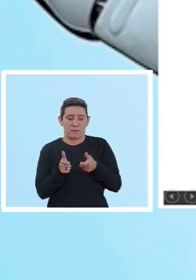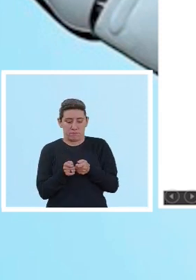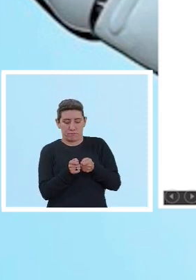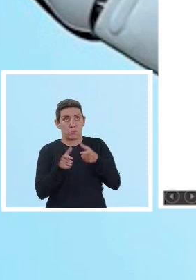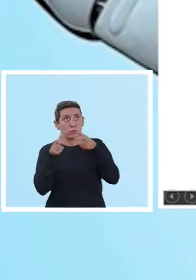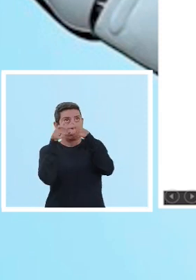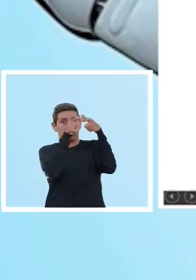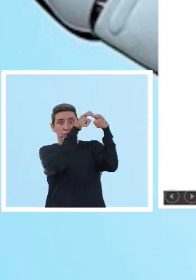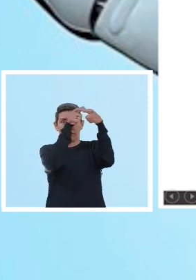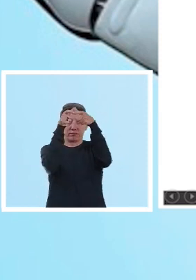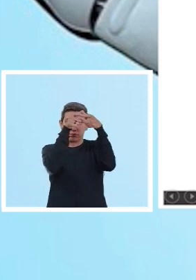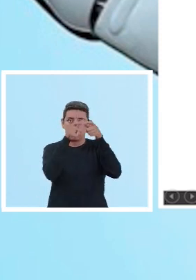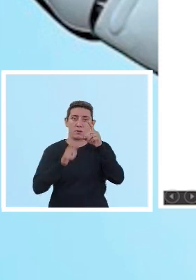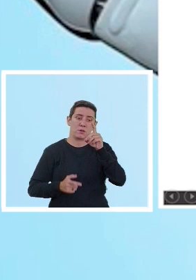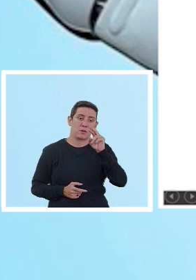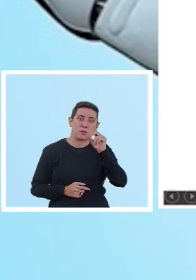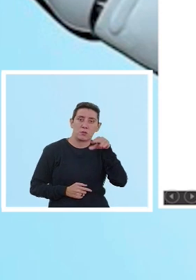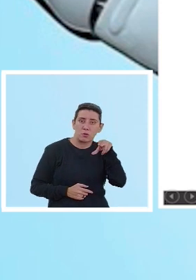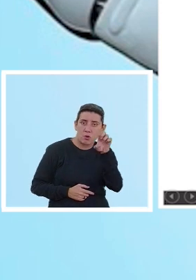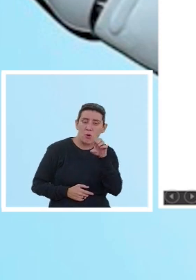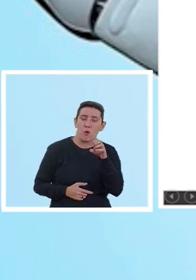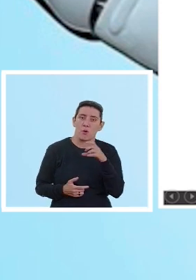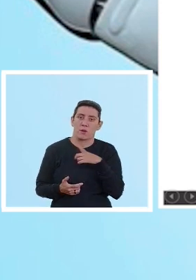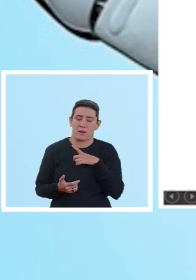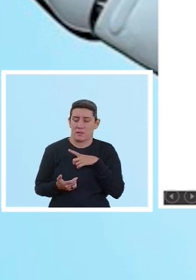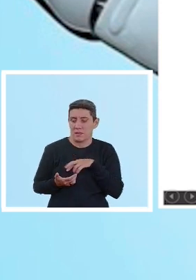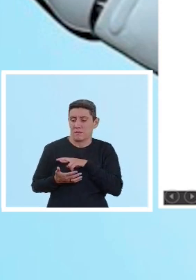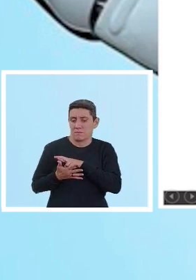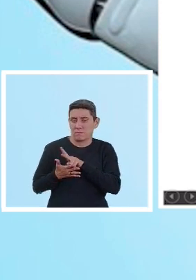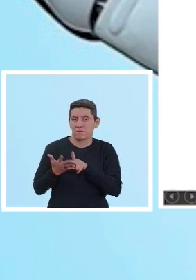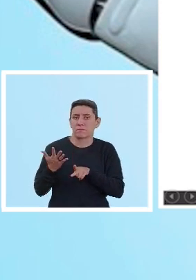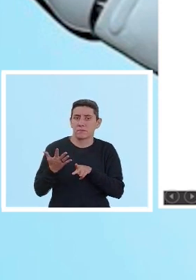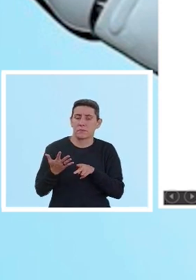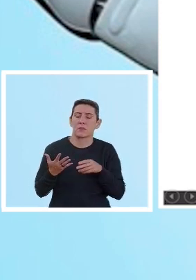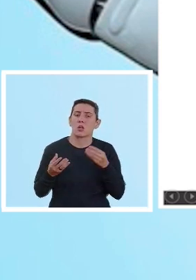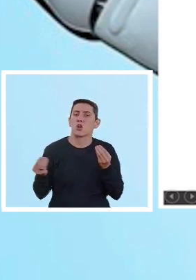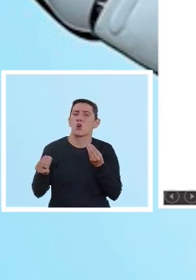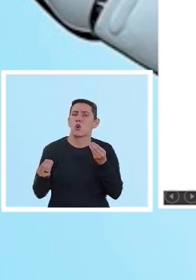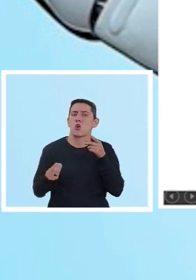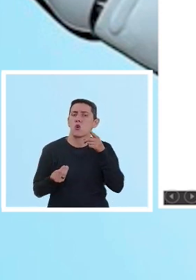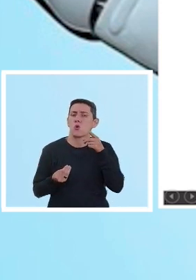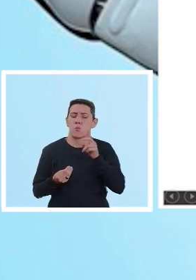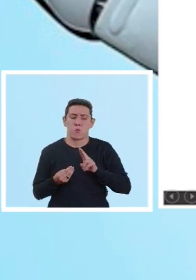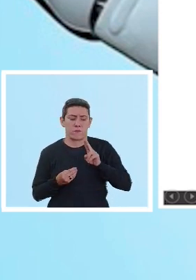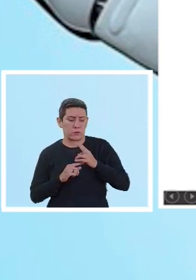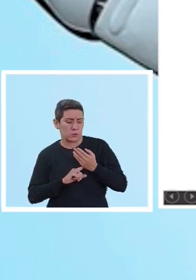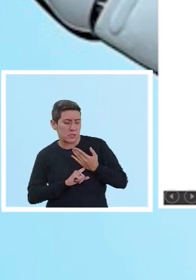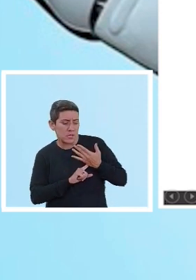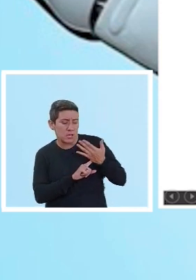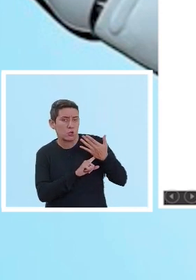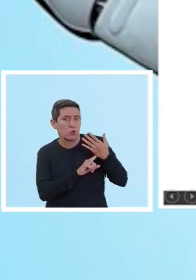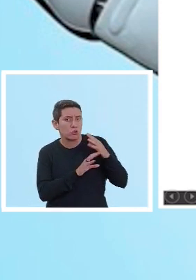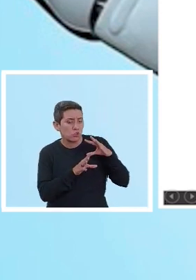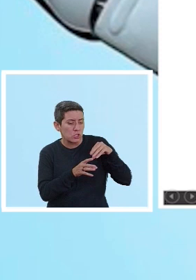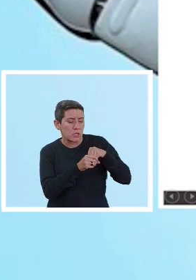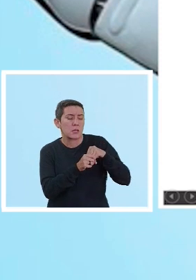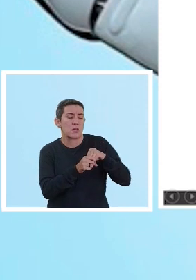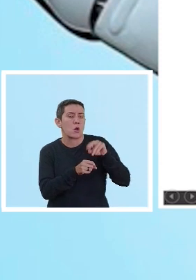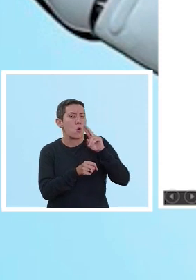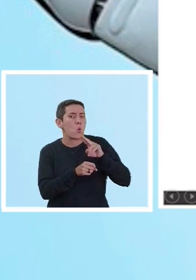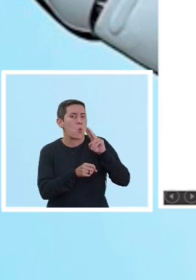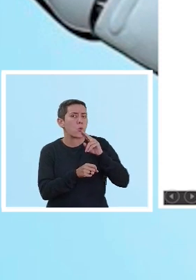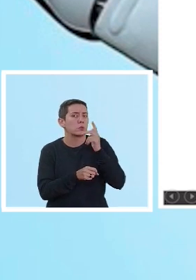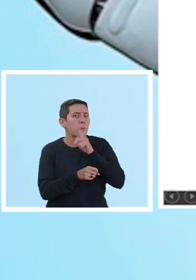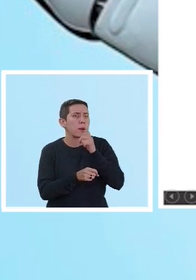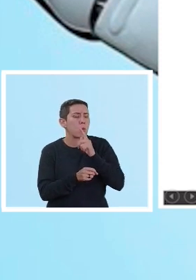é quando dizer autoguiadas e de que forma essa essa tecnologia vai poder levar a Inovação e competitividade